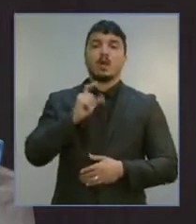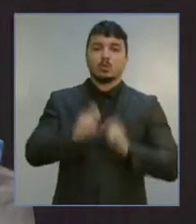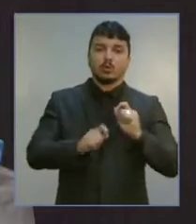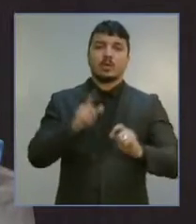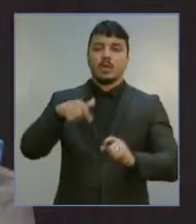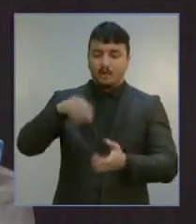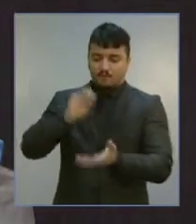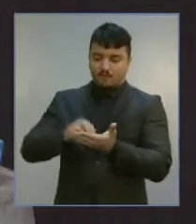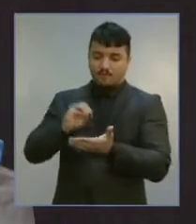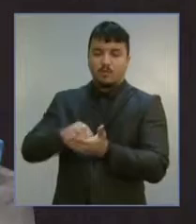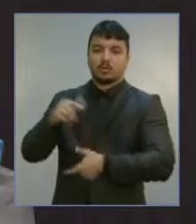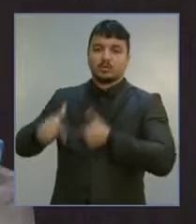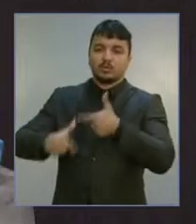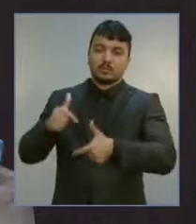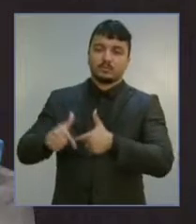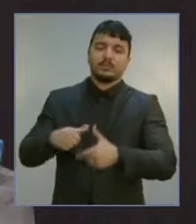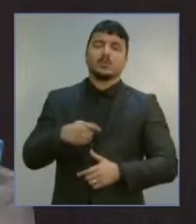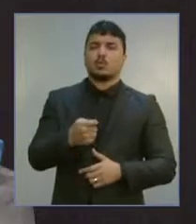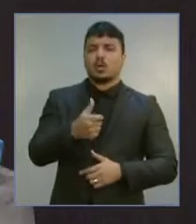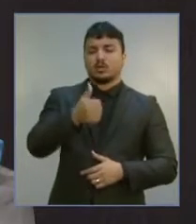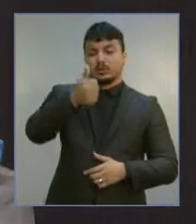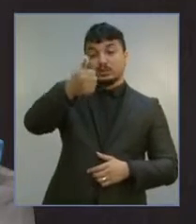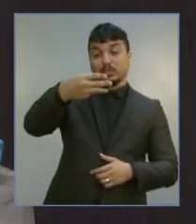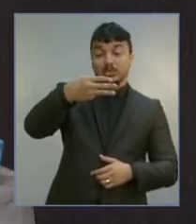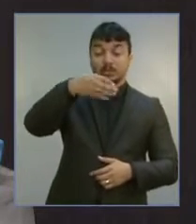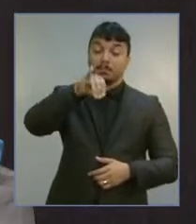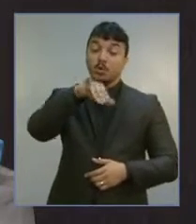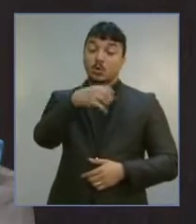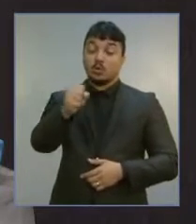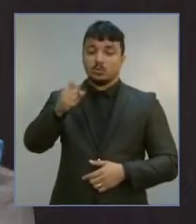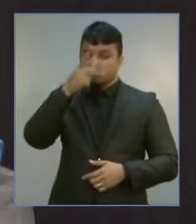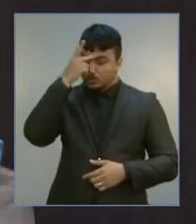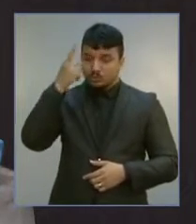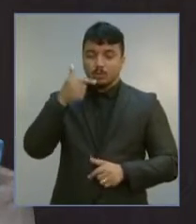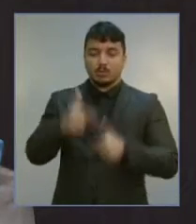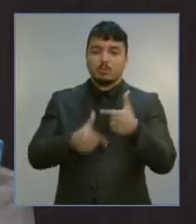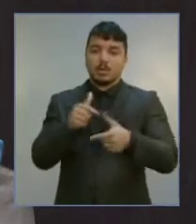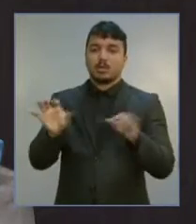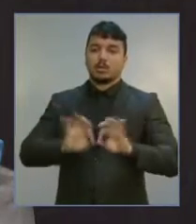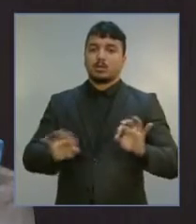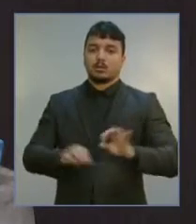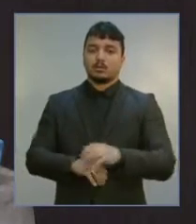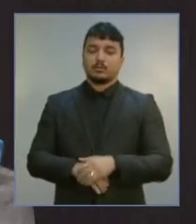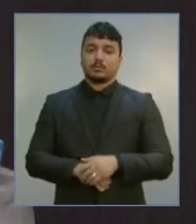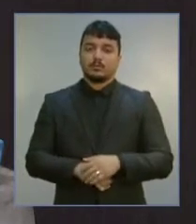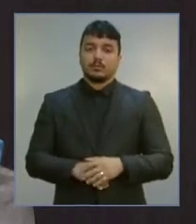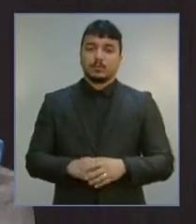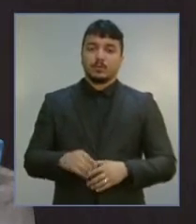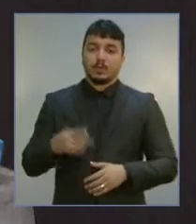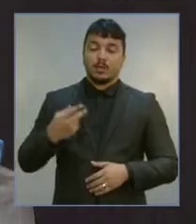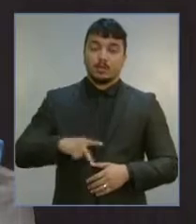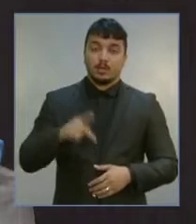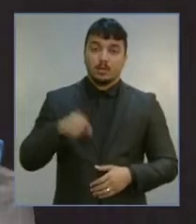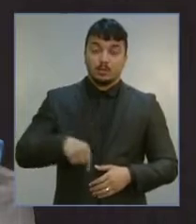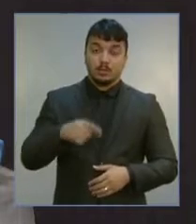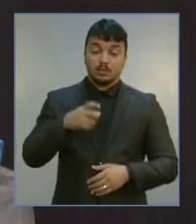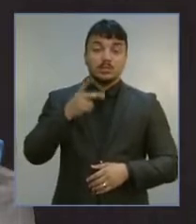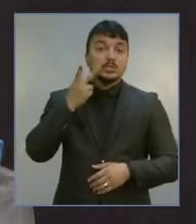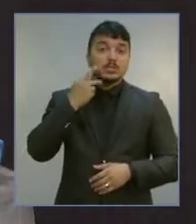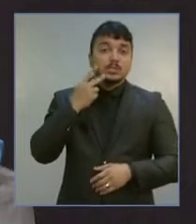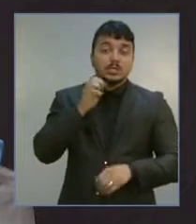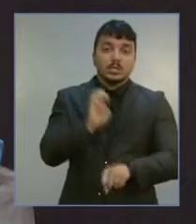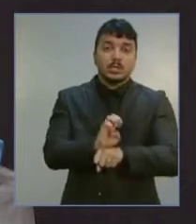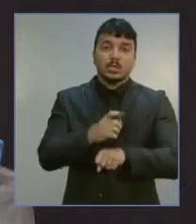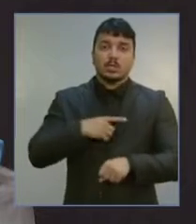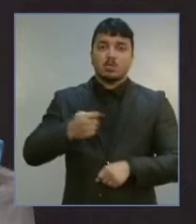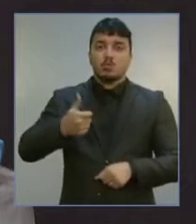desemprego na ordem de quase 13 milhões de desempregados no brasil no estado do ceará quase um milhão de